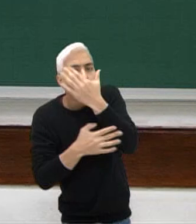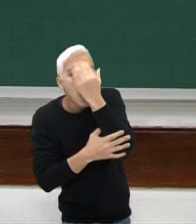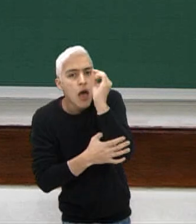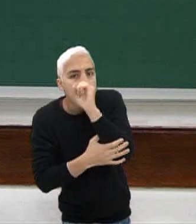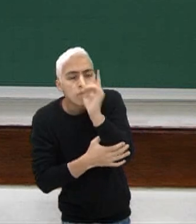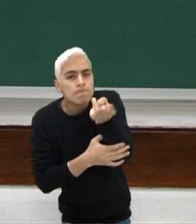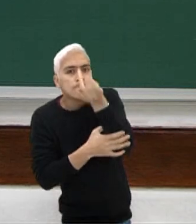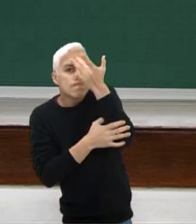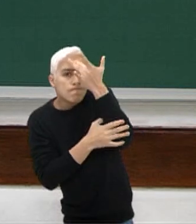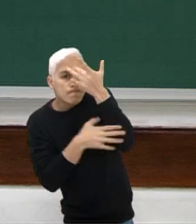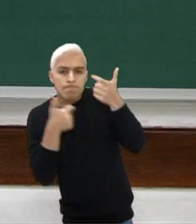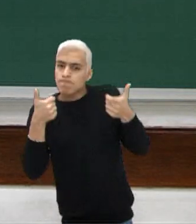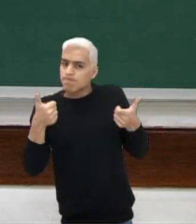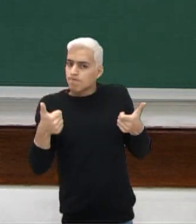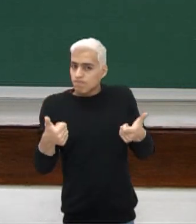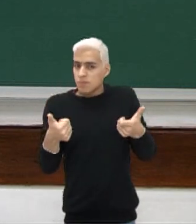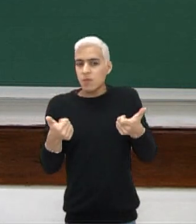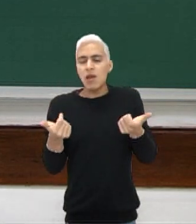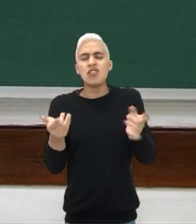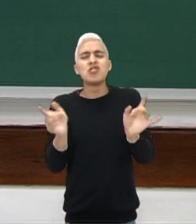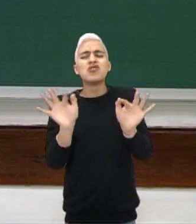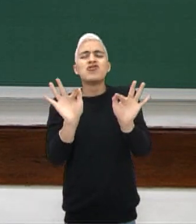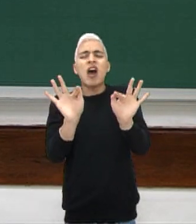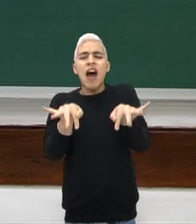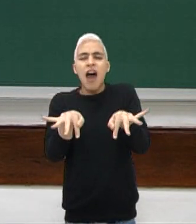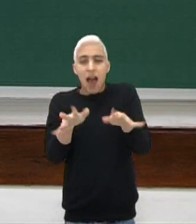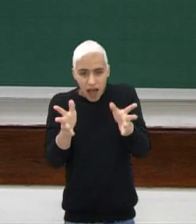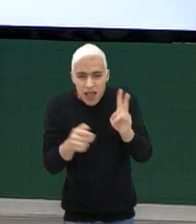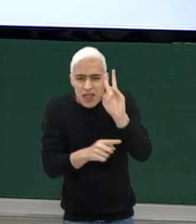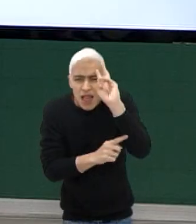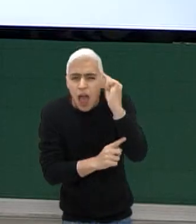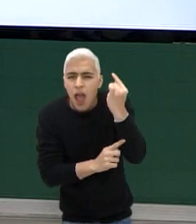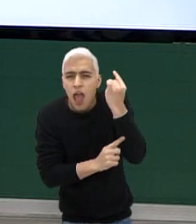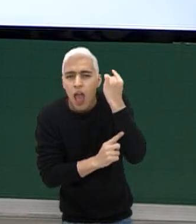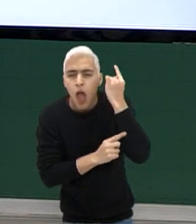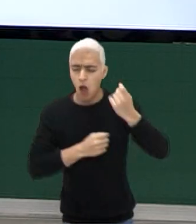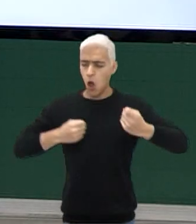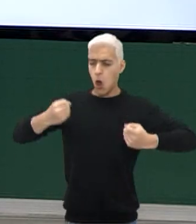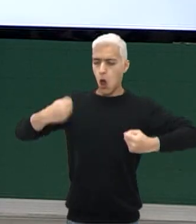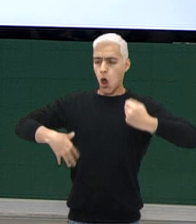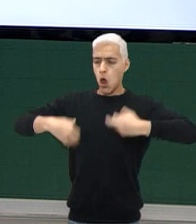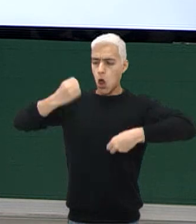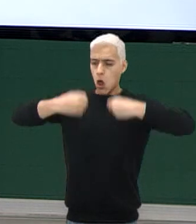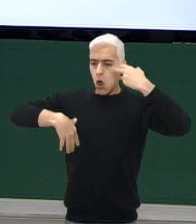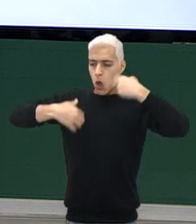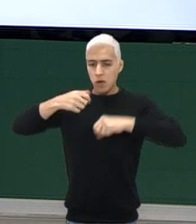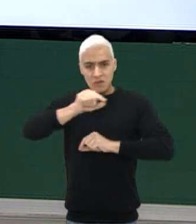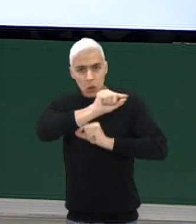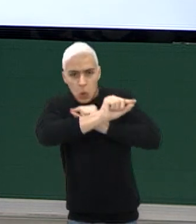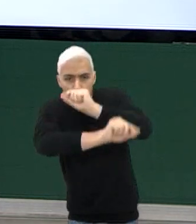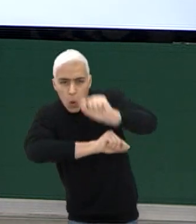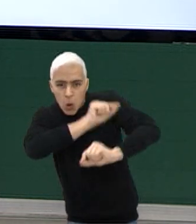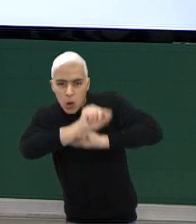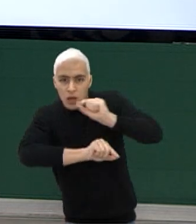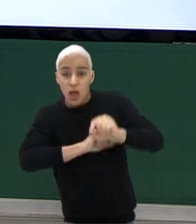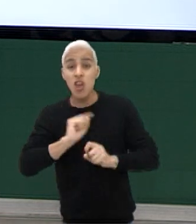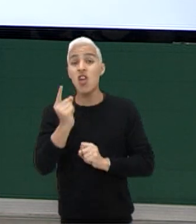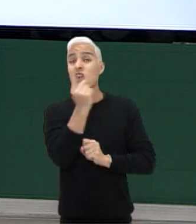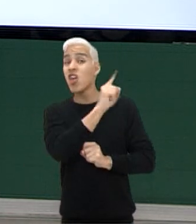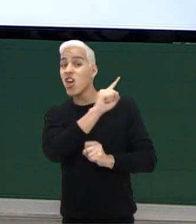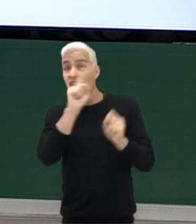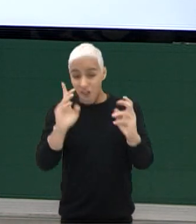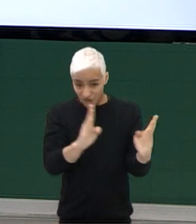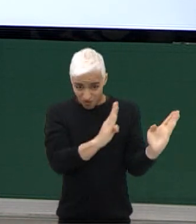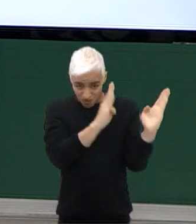esquecer. E para a gente encerrar, lembra que lá no início eu havia dito para vocês que nós íamos para a última parte